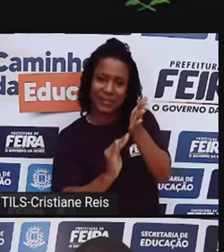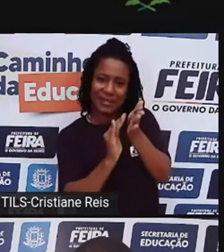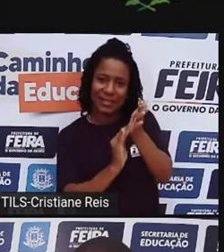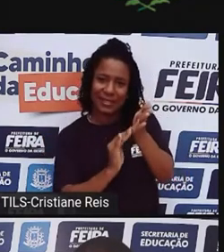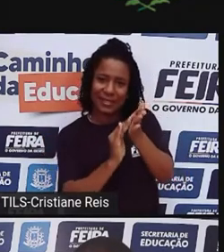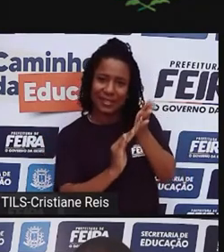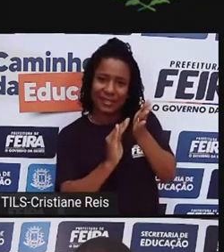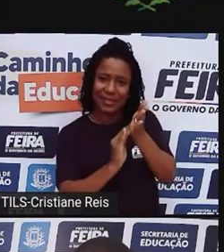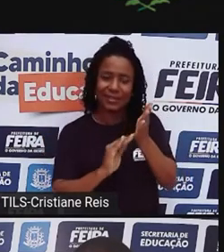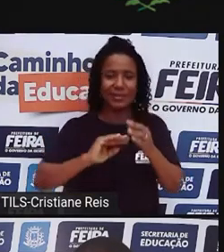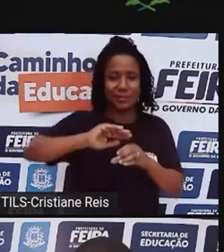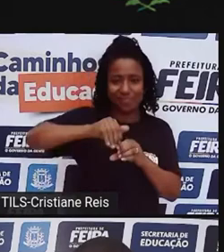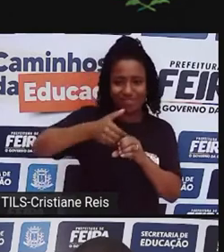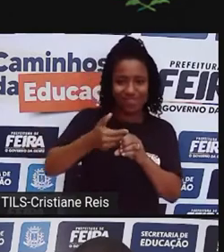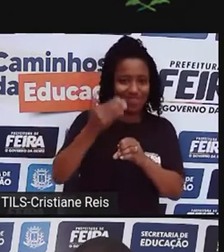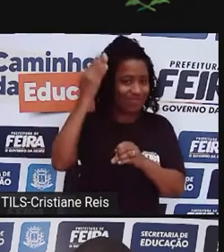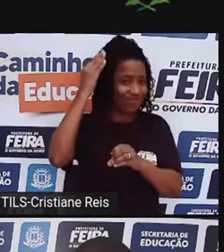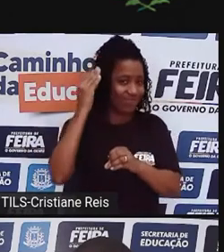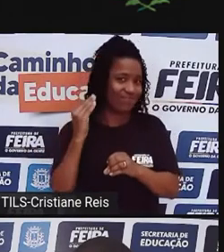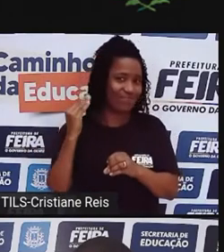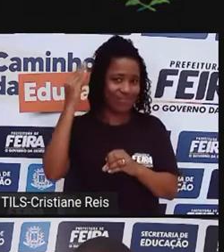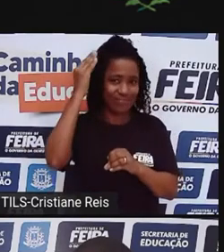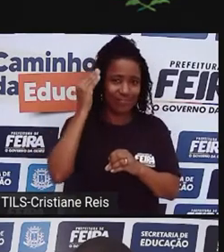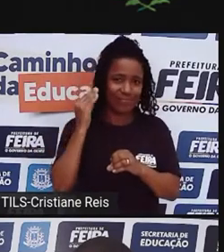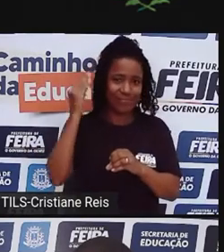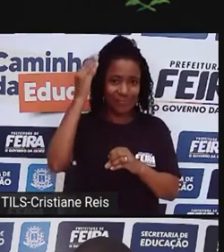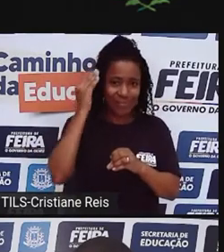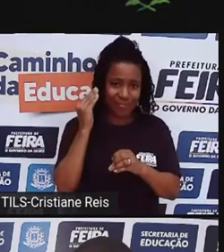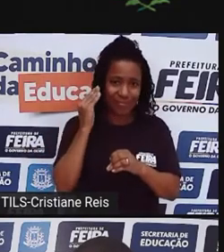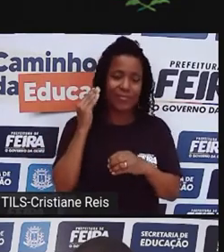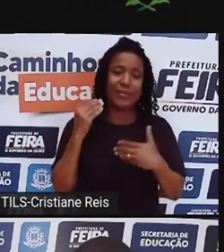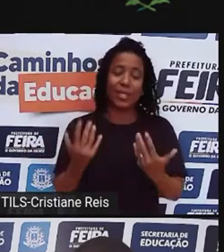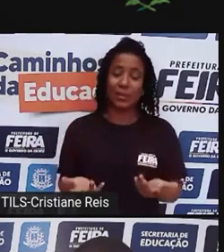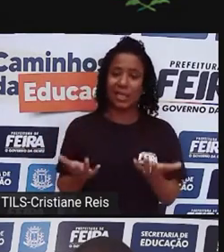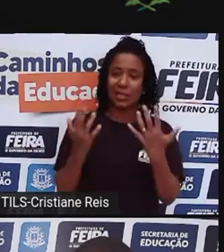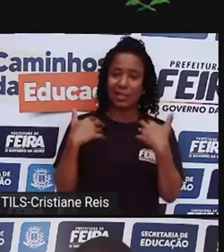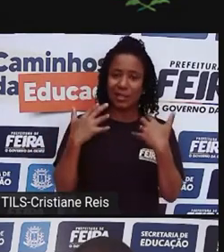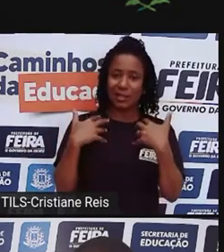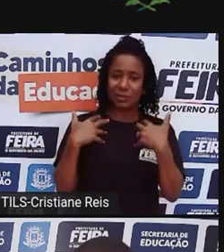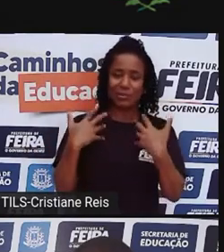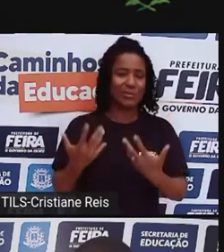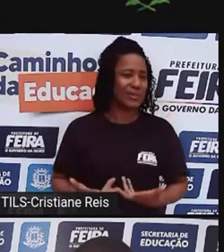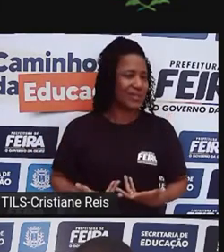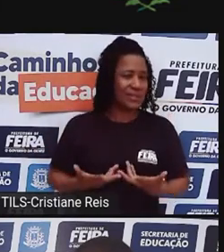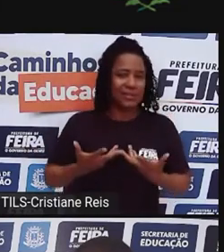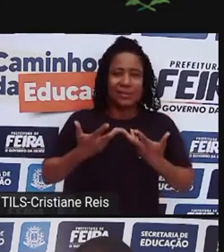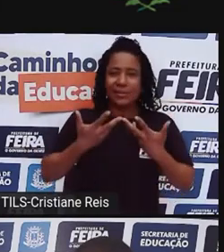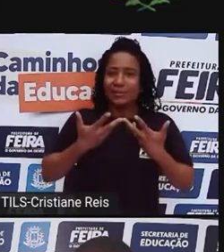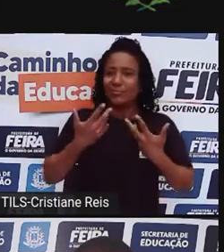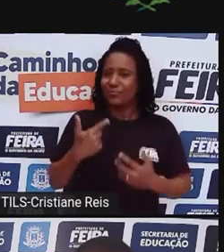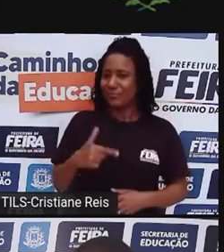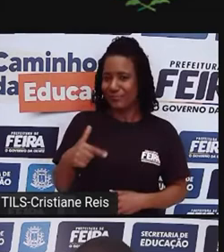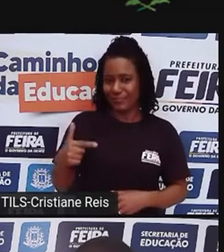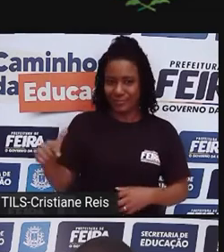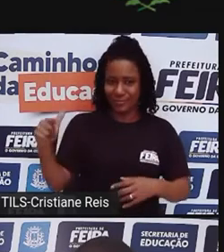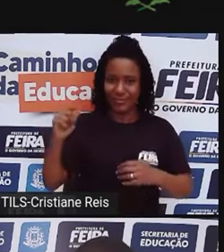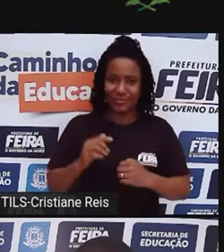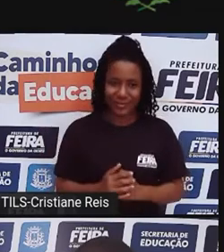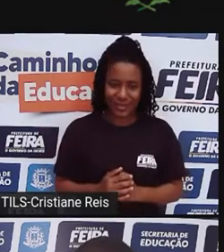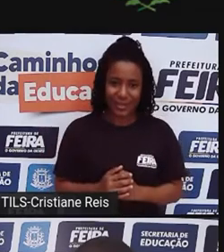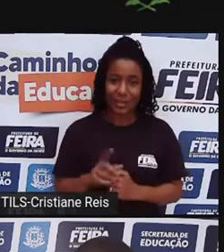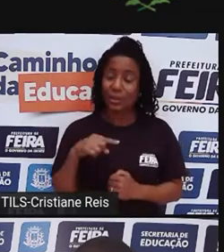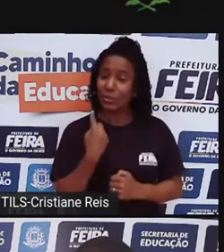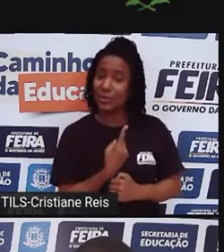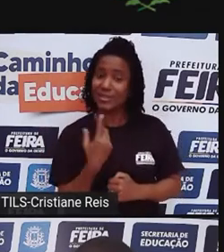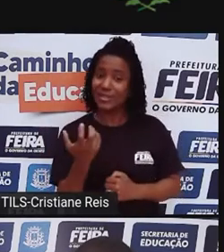relaxamentos. E isso impactou tanto na nossa autoestima, porque a gente queria tentar se encaixar num padrão